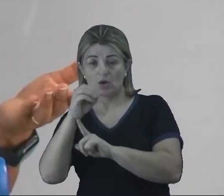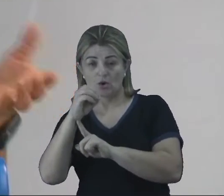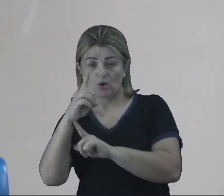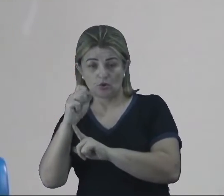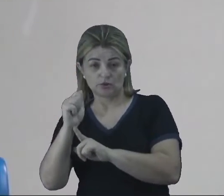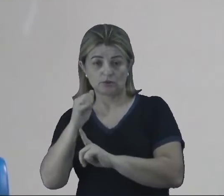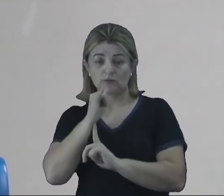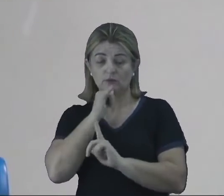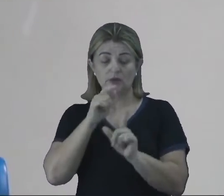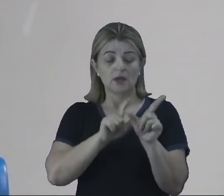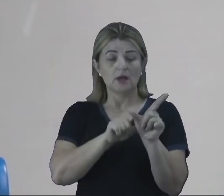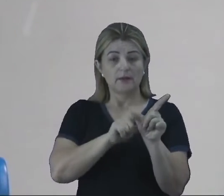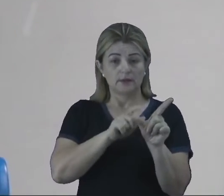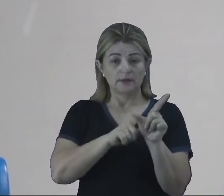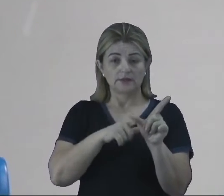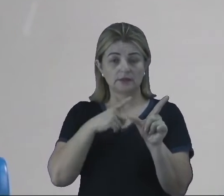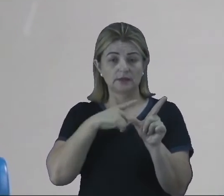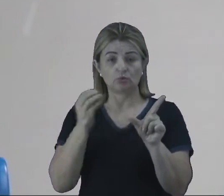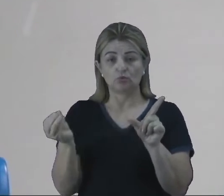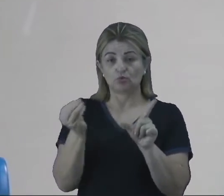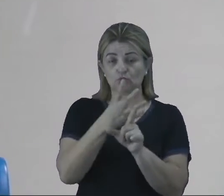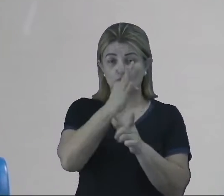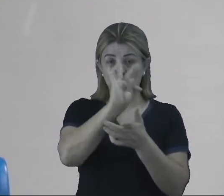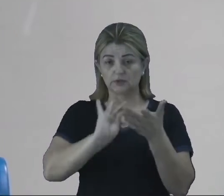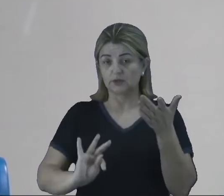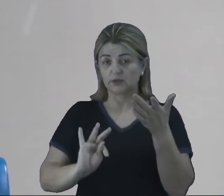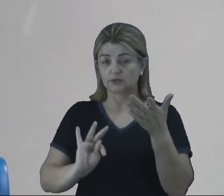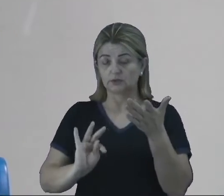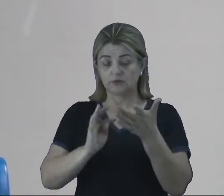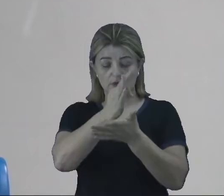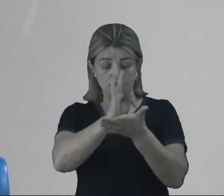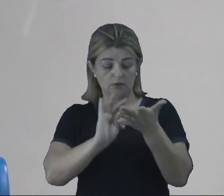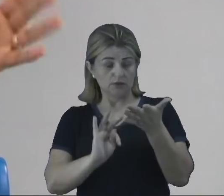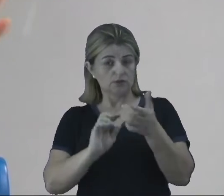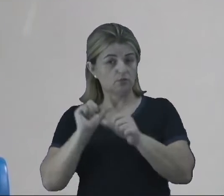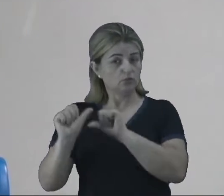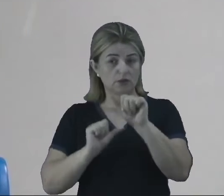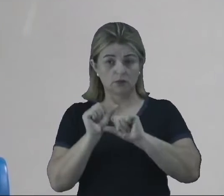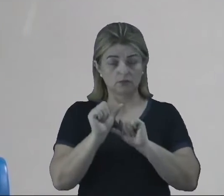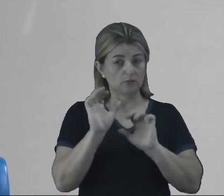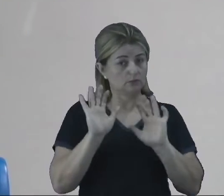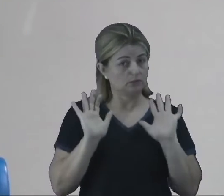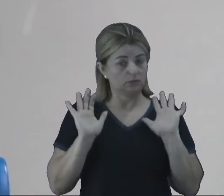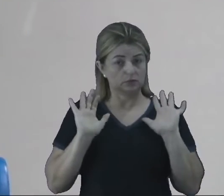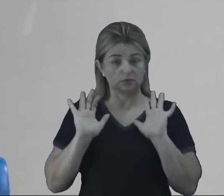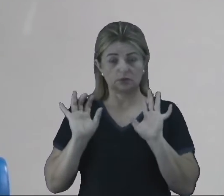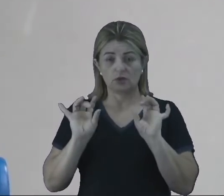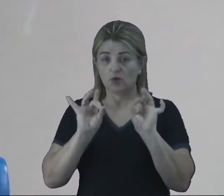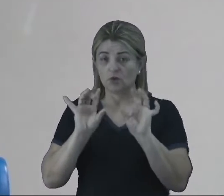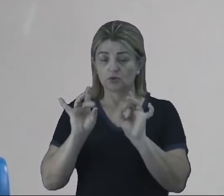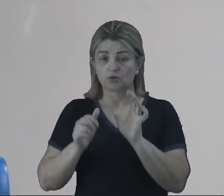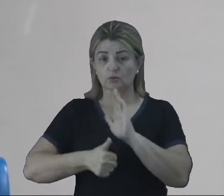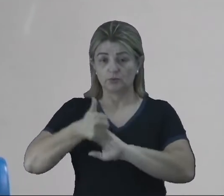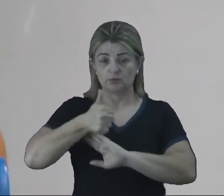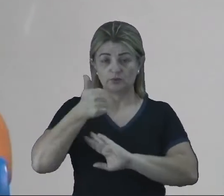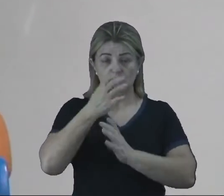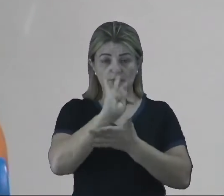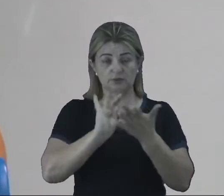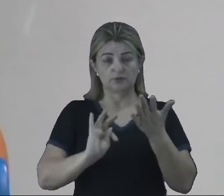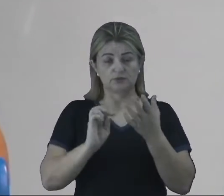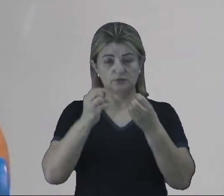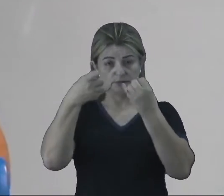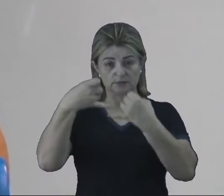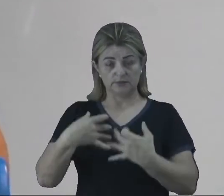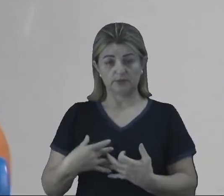desilusão amorosa. E letra E, o gosto pela escuridão como solução para o sofrimento. E aí, gente,